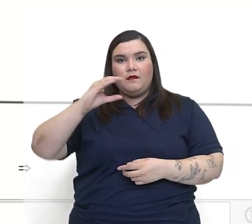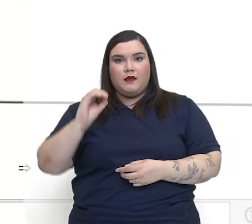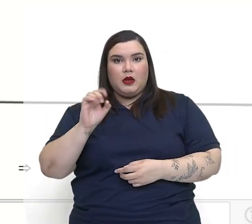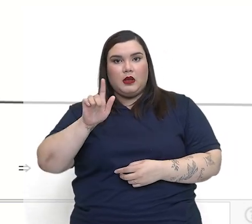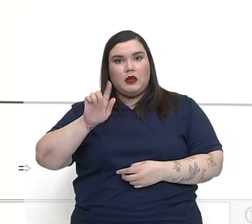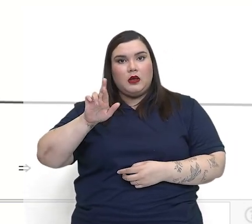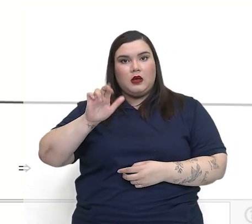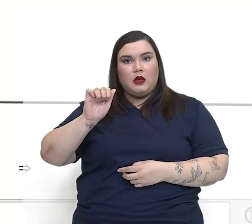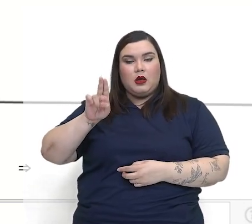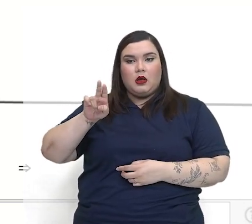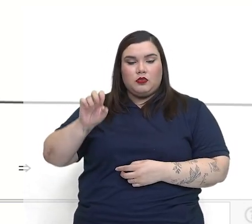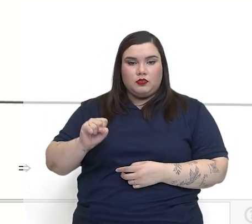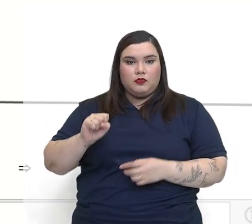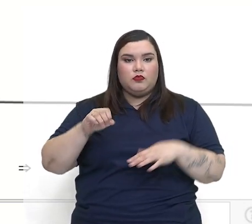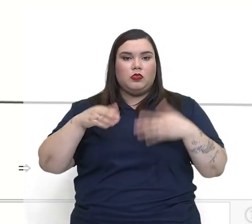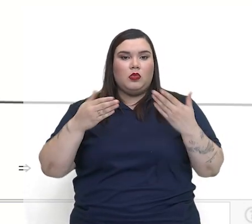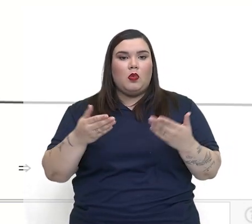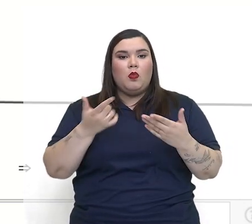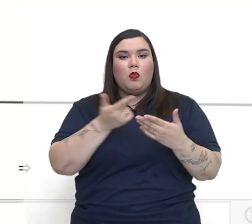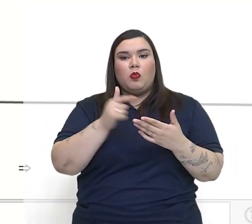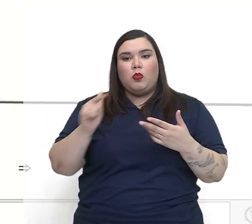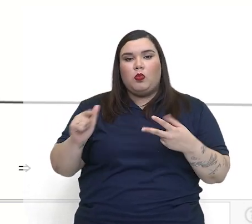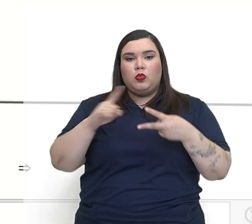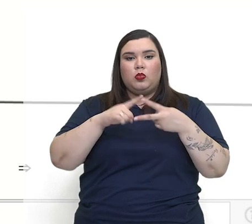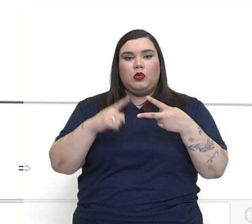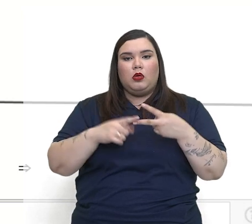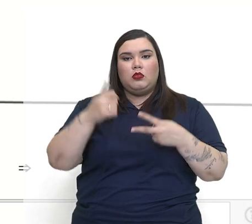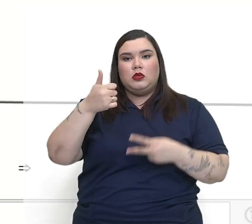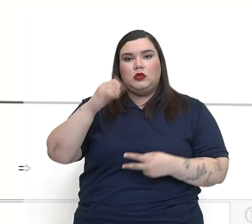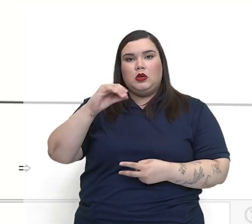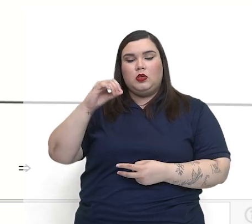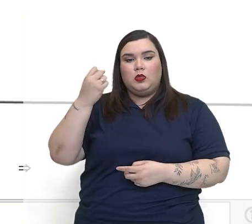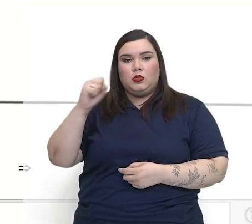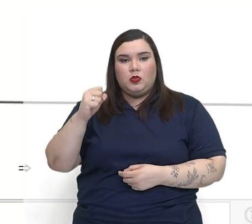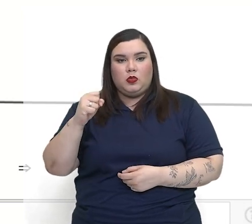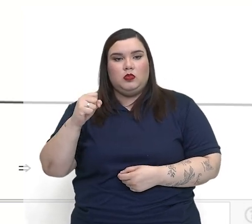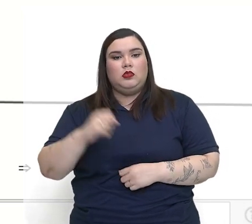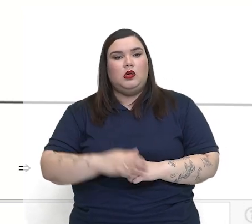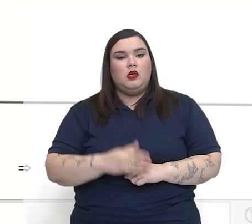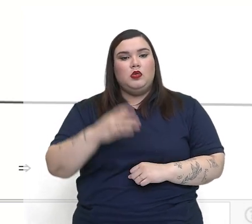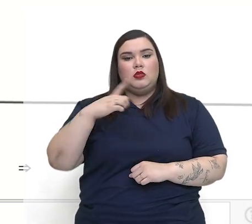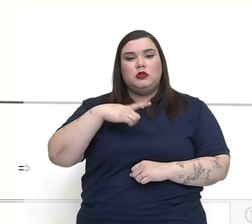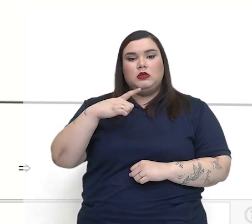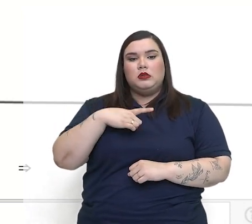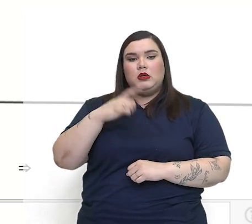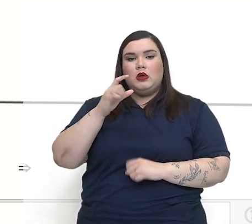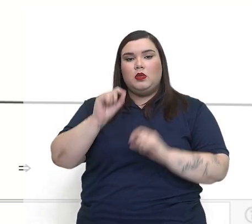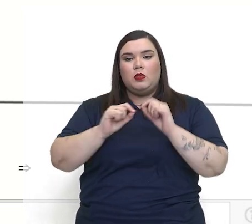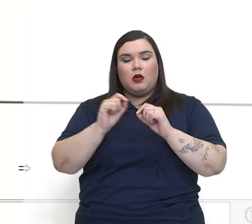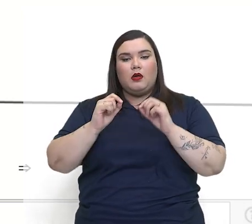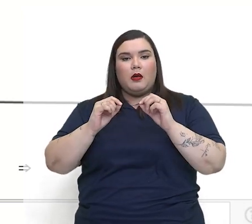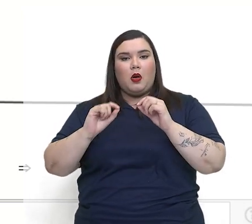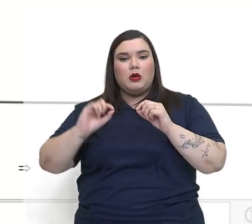no pentágono, 108 graus. No hexágono, 120 graus.